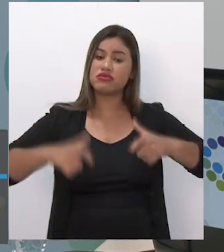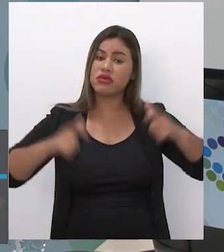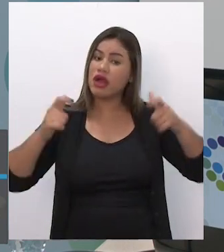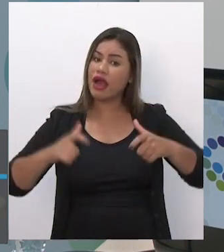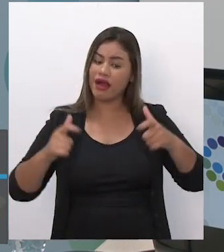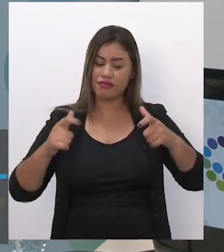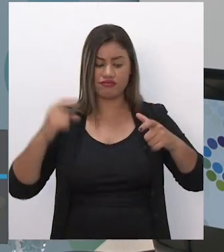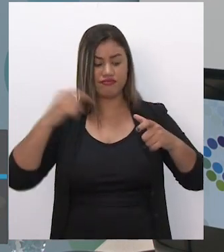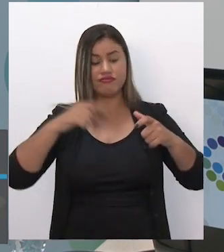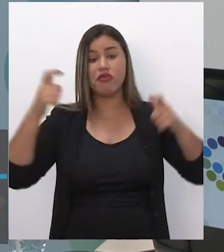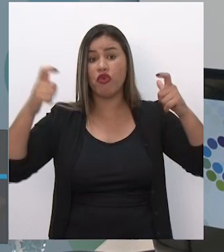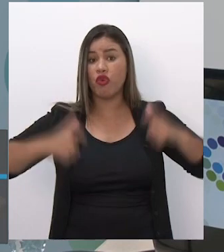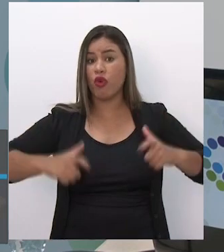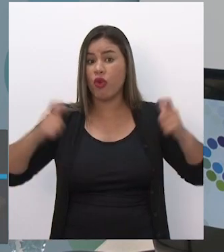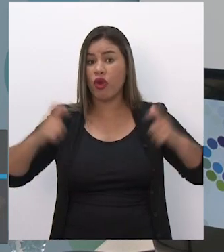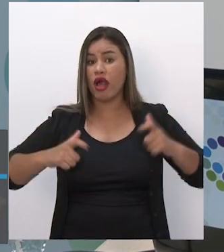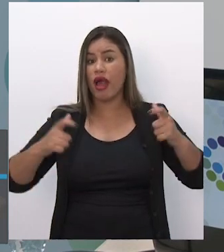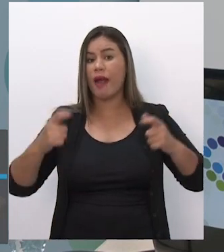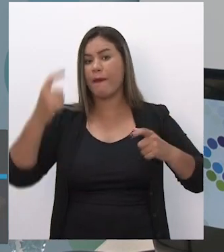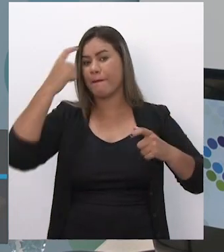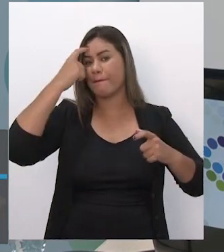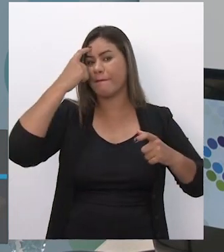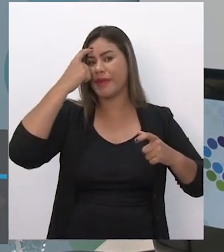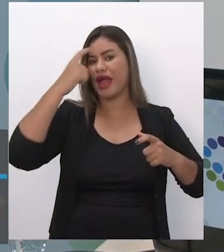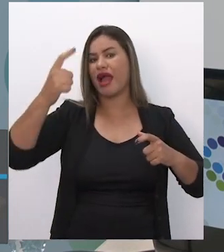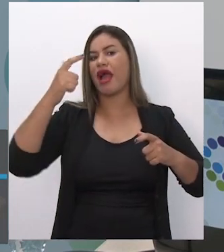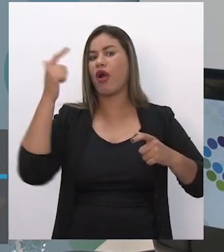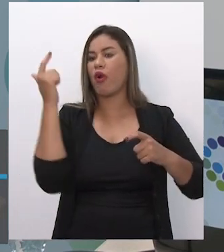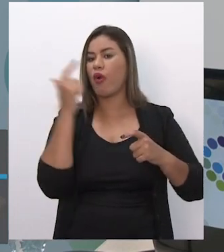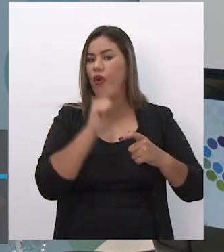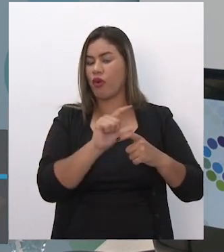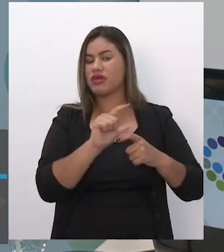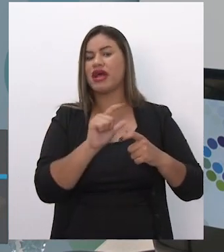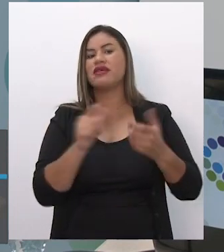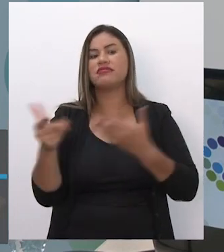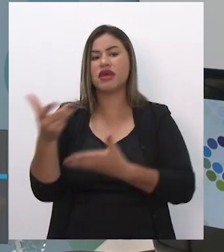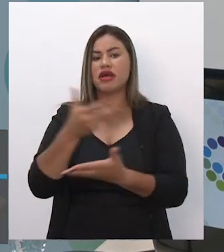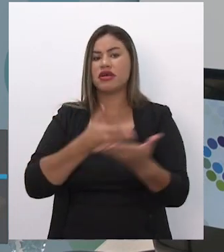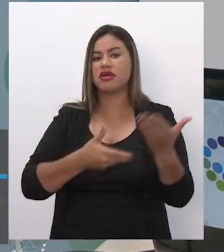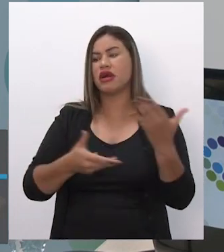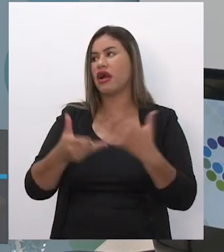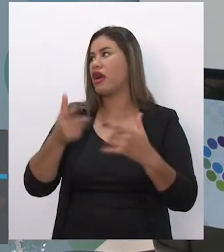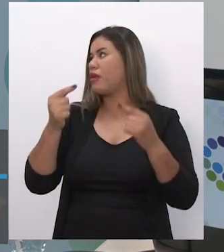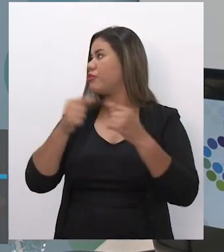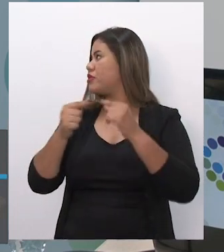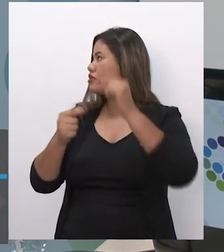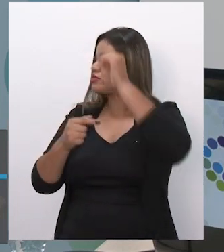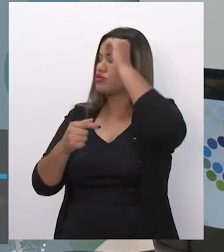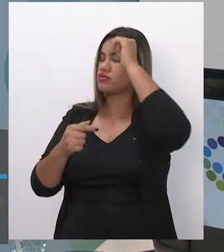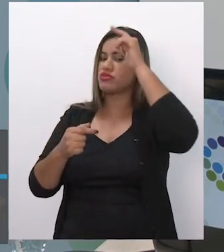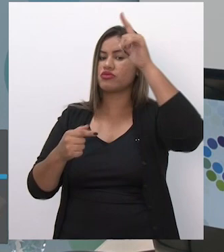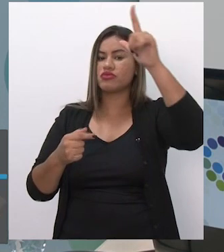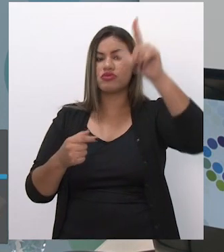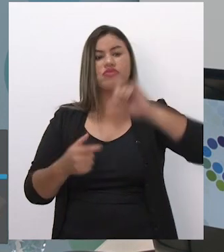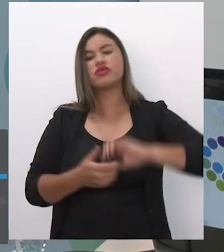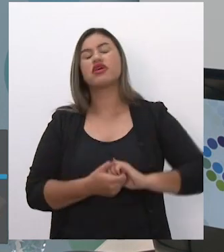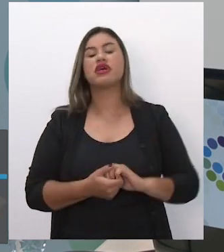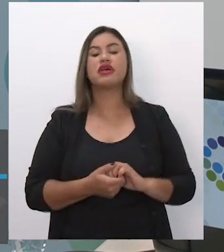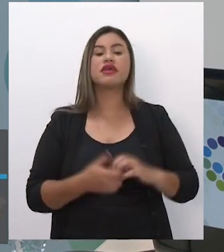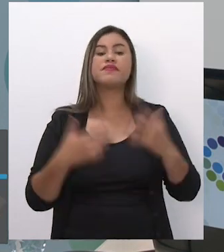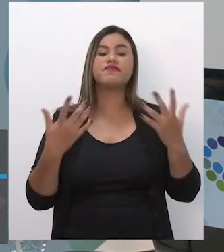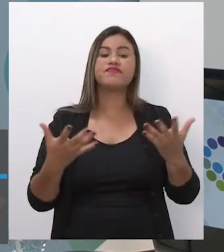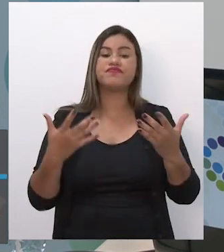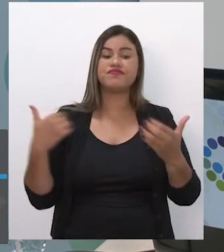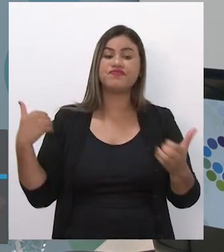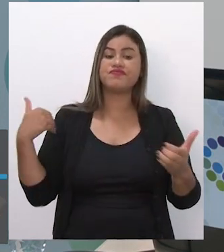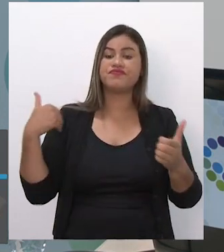E esse espaço, da maneira que os homens concebem, está relacionado, por exemplo, à cultura. Então, essas